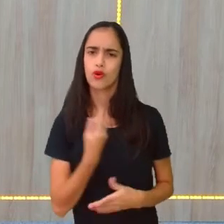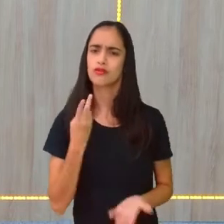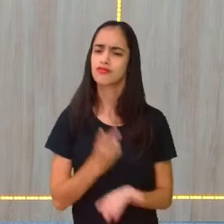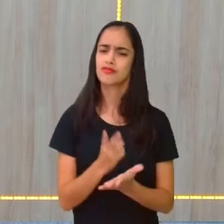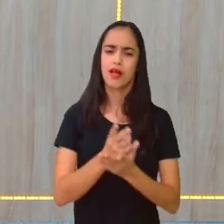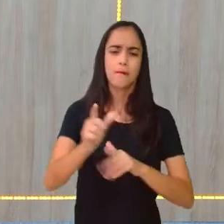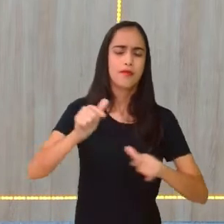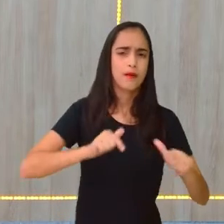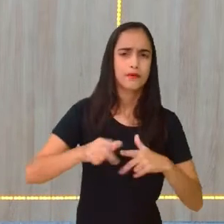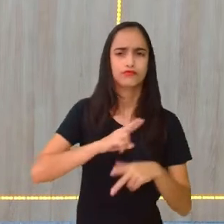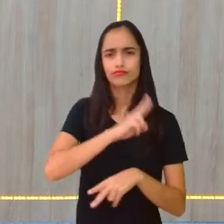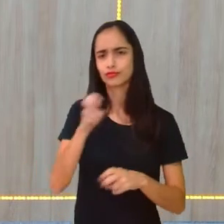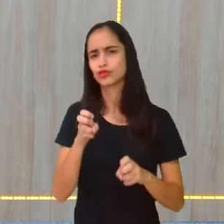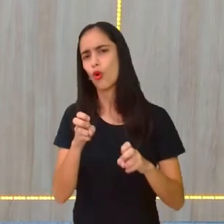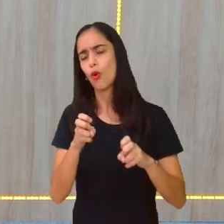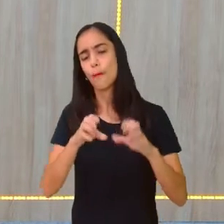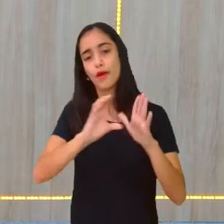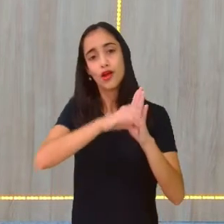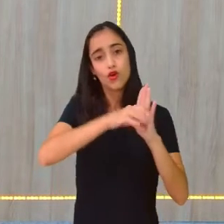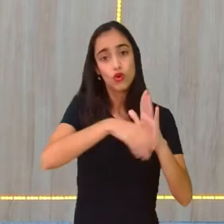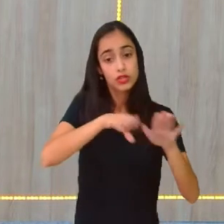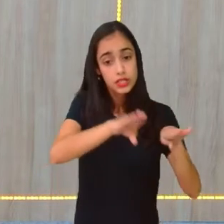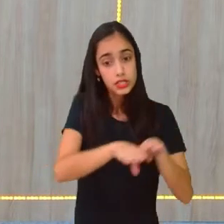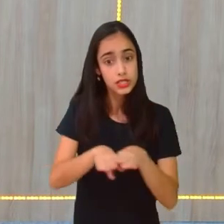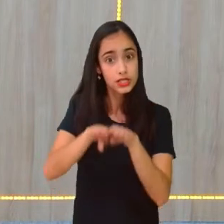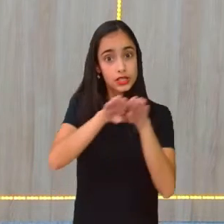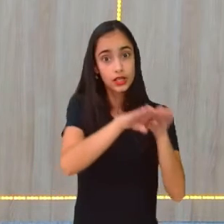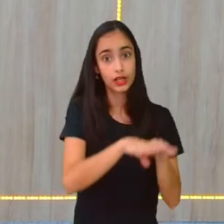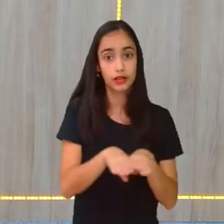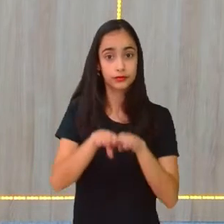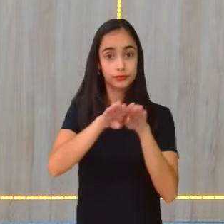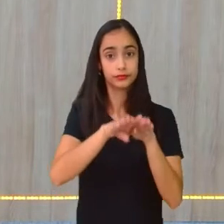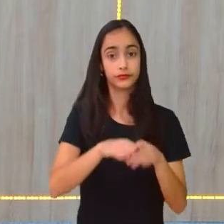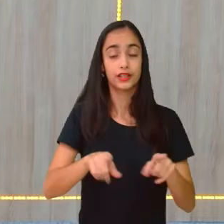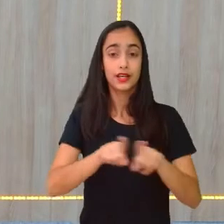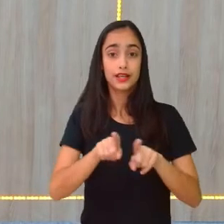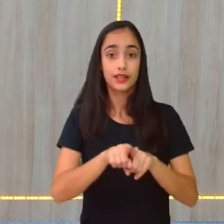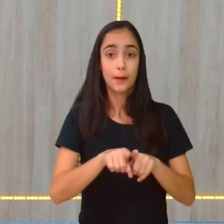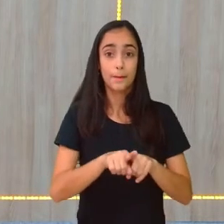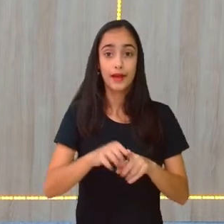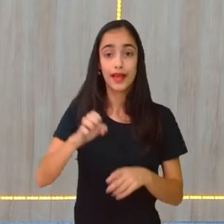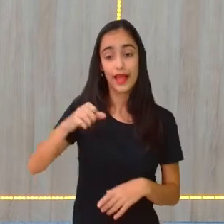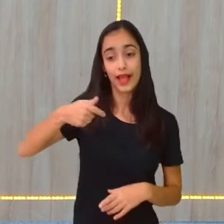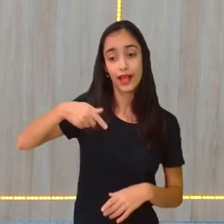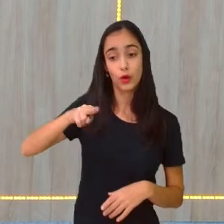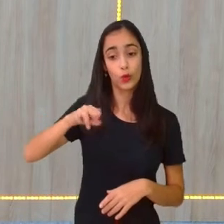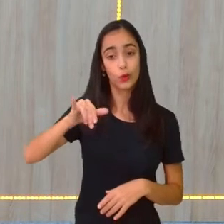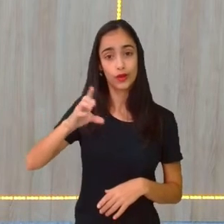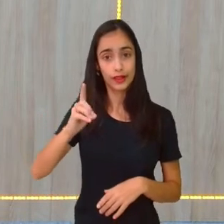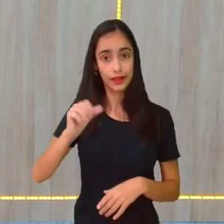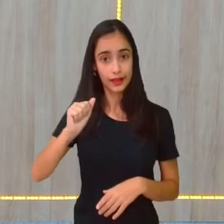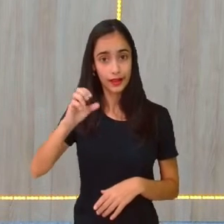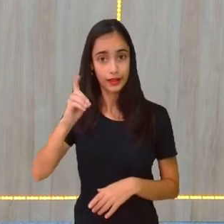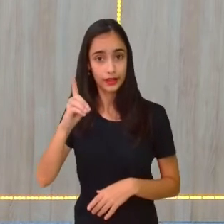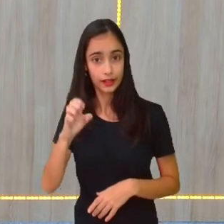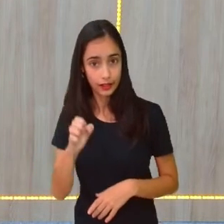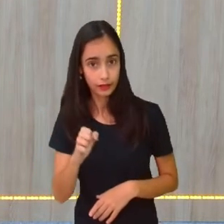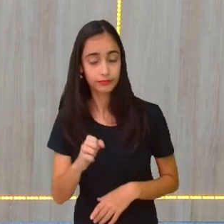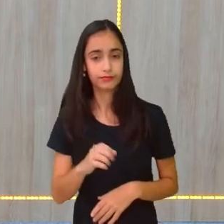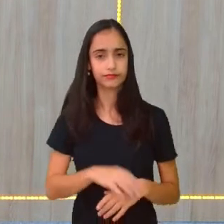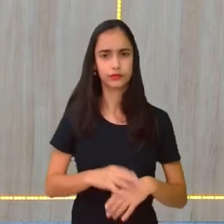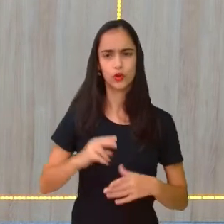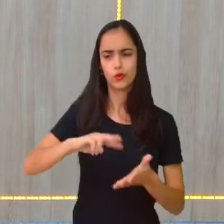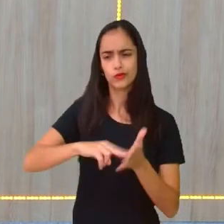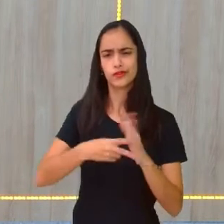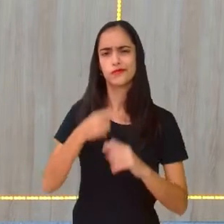os conceitos de igualdade e equidade, né? Igualdade de oportunidade e equidade, ou seja, uma